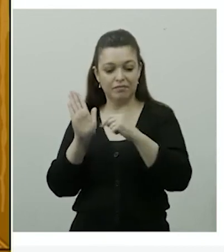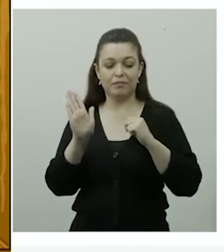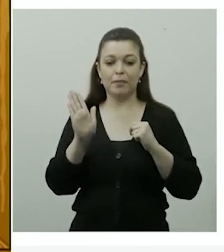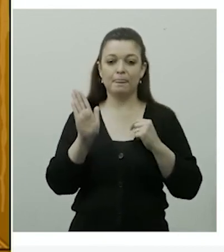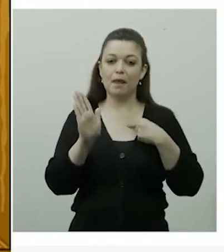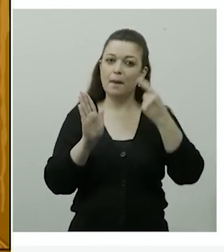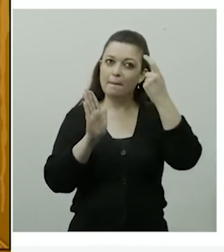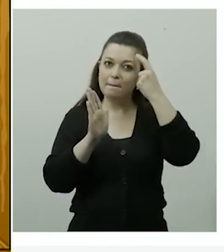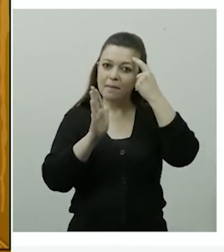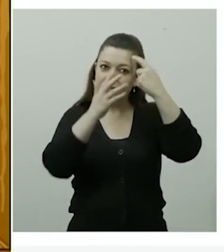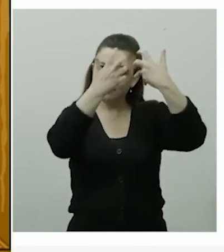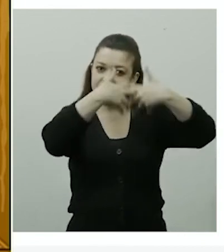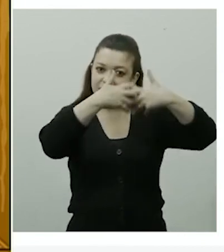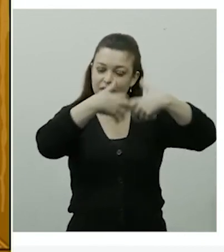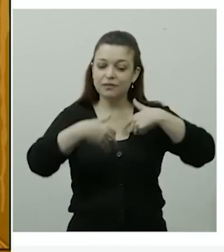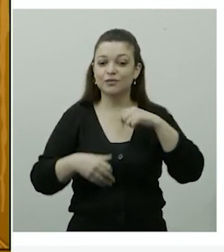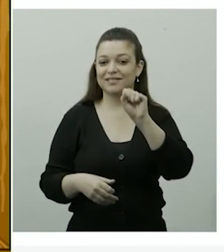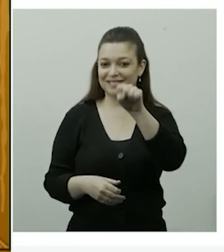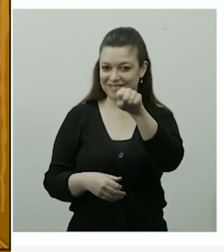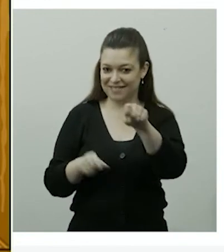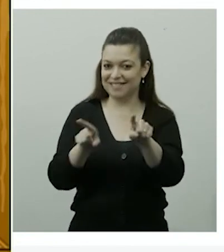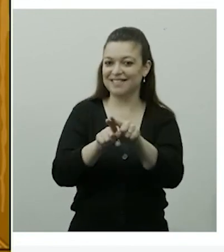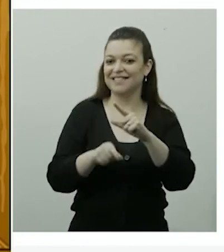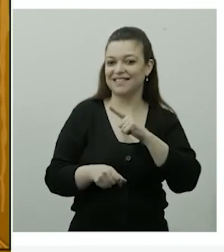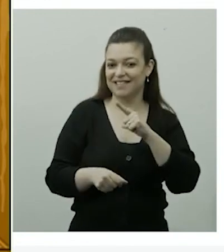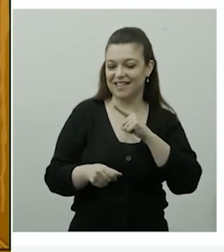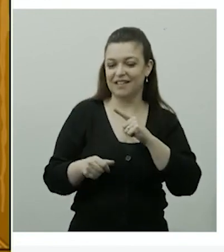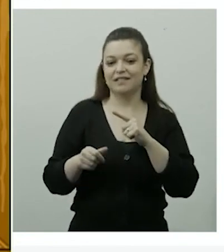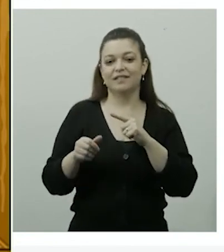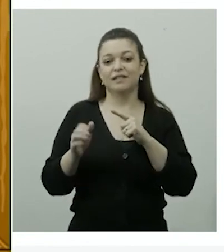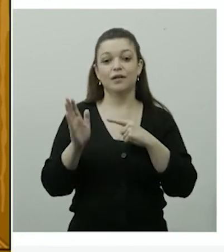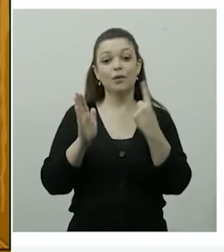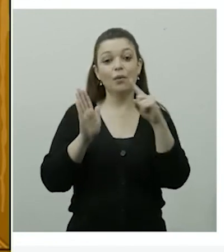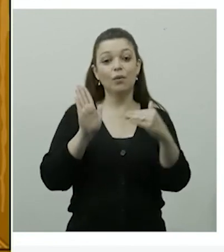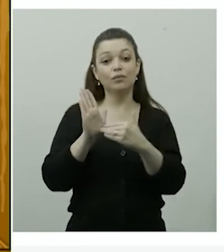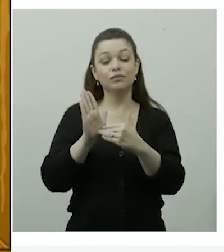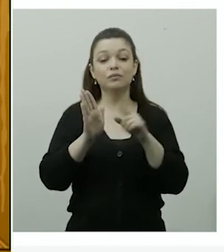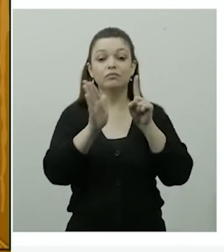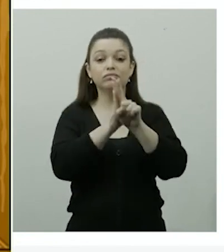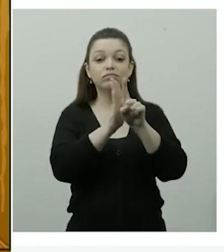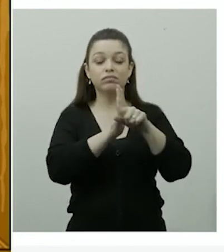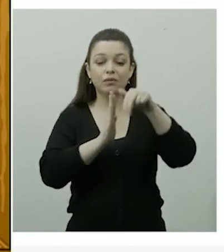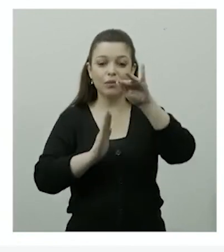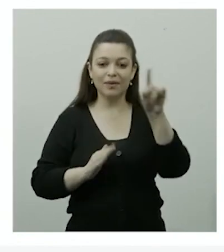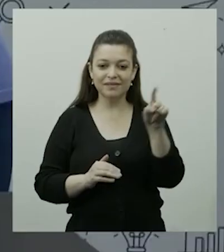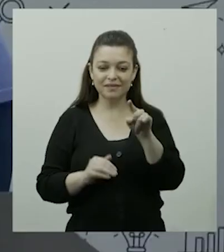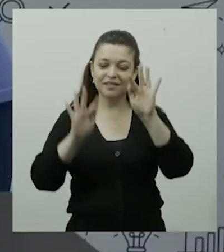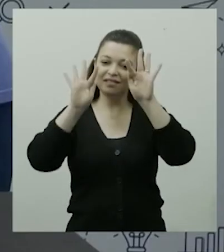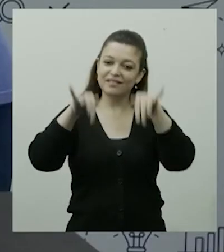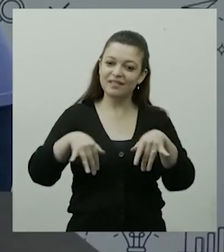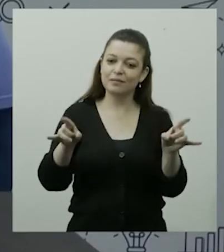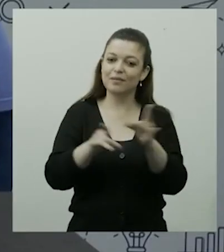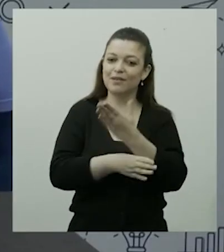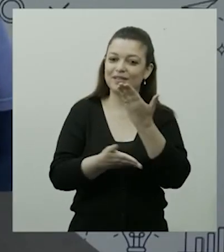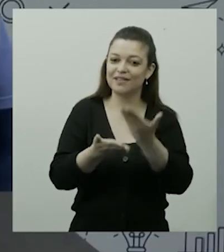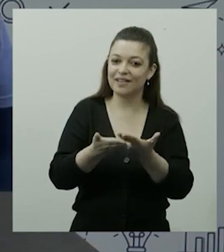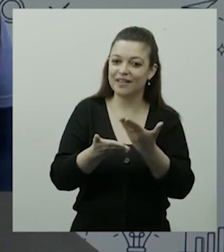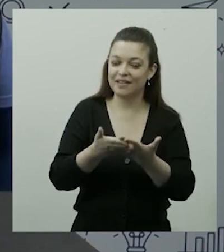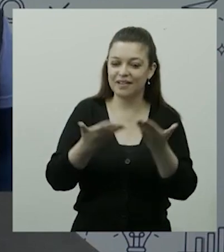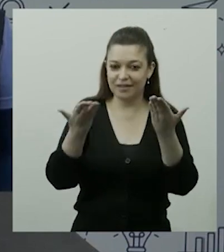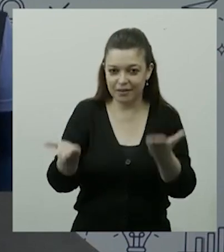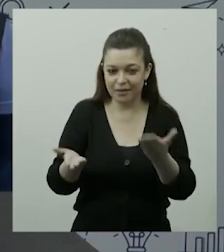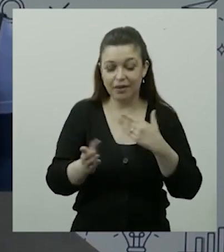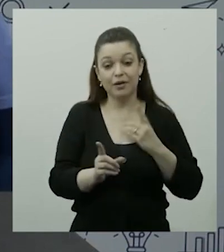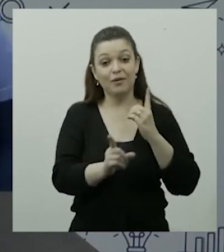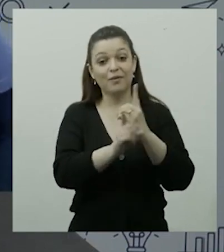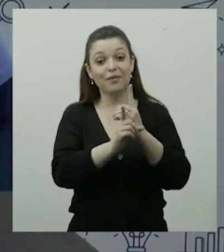o Pensando com Lógica? Também. E o quiz. Fechou a nossa aula? Então, pessoal,